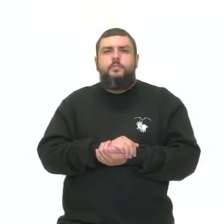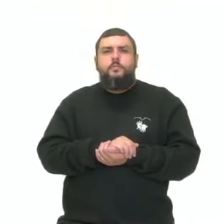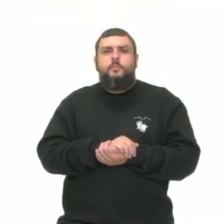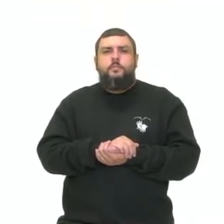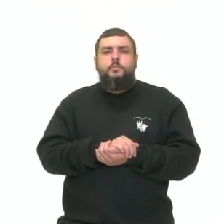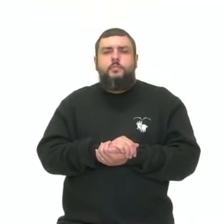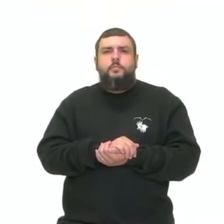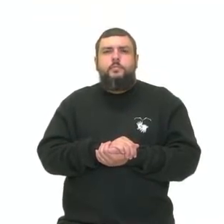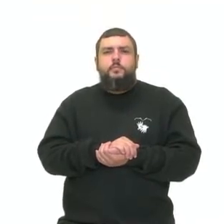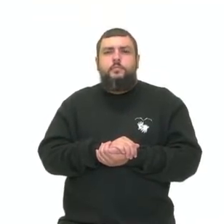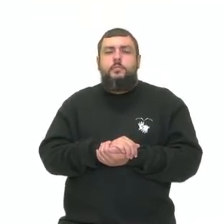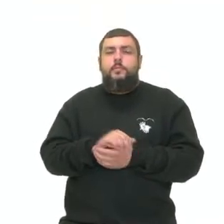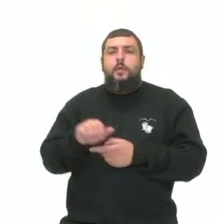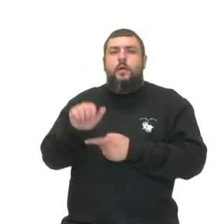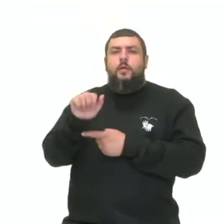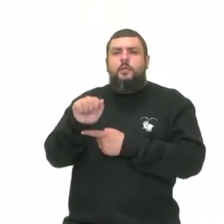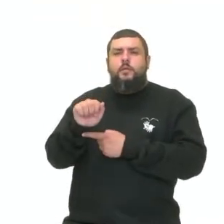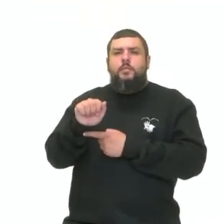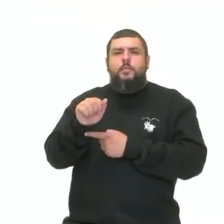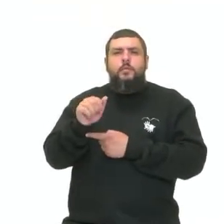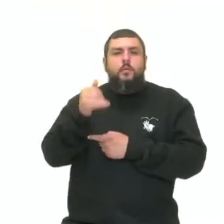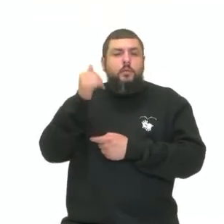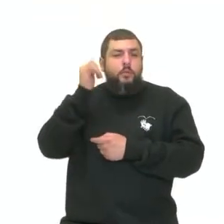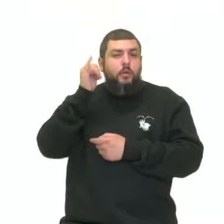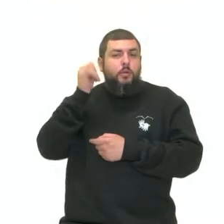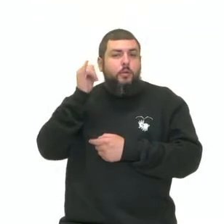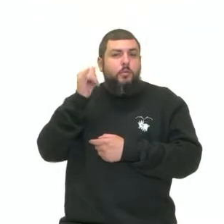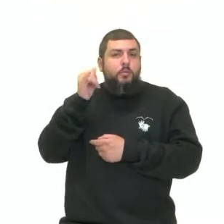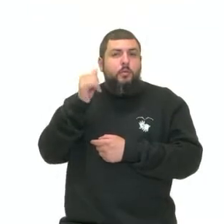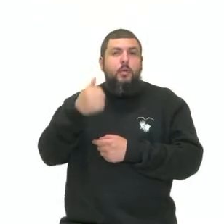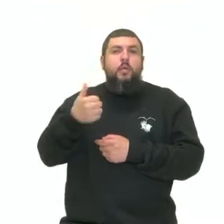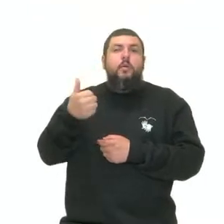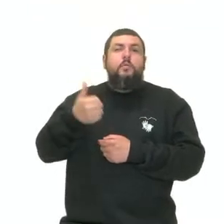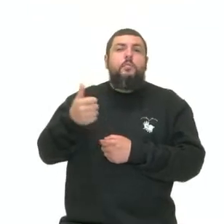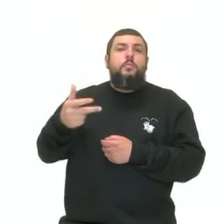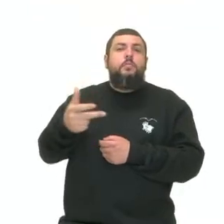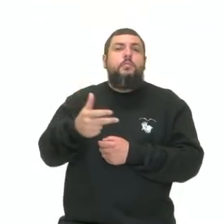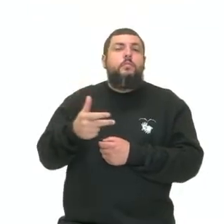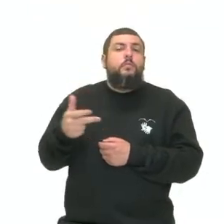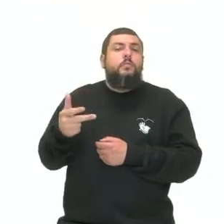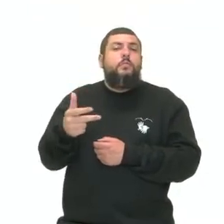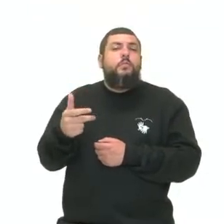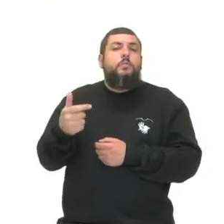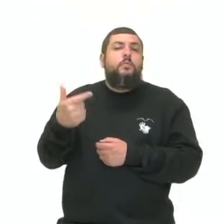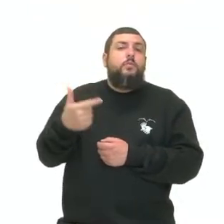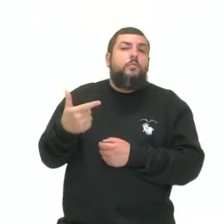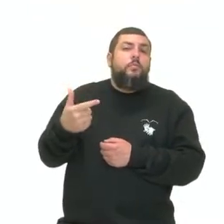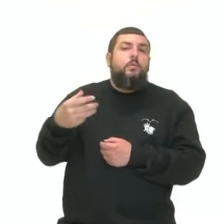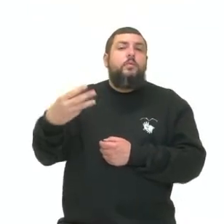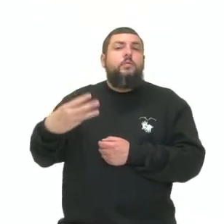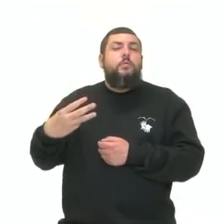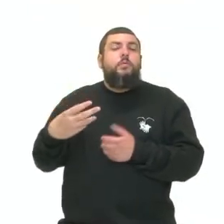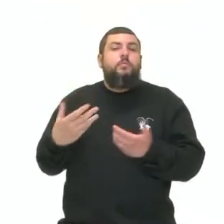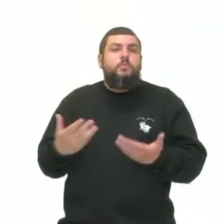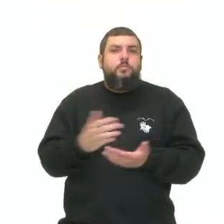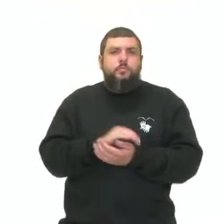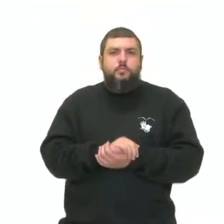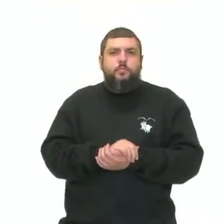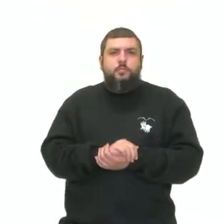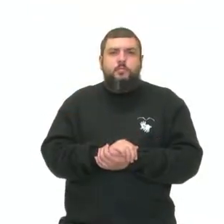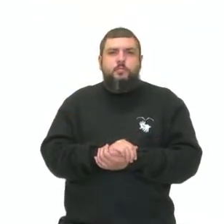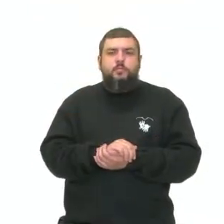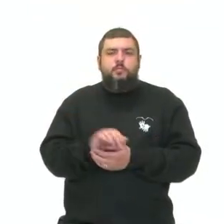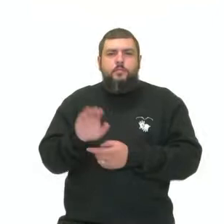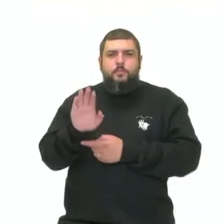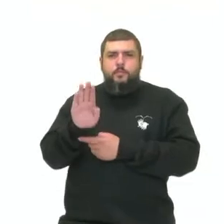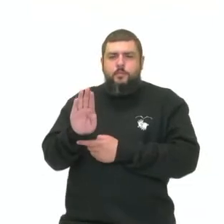do conto está em qual pessoa do discurso? Primeira, segunda, terceira? Na letra B, nos trechos a seguir,